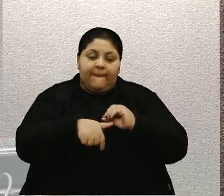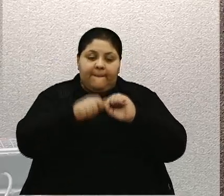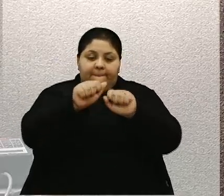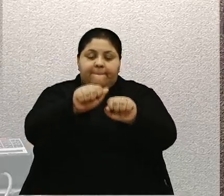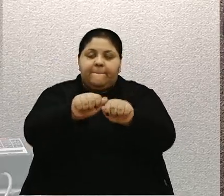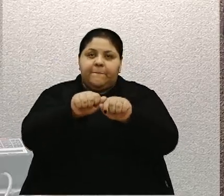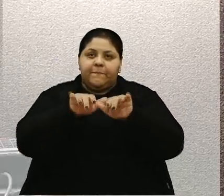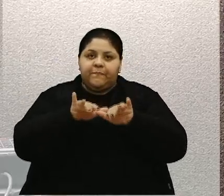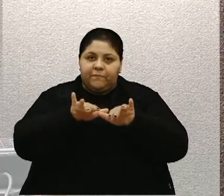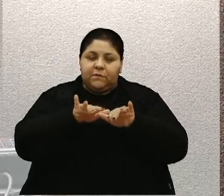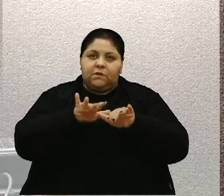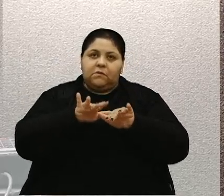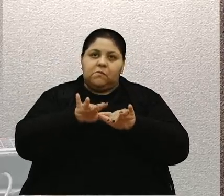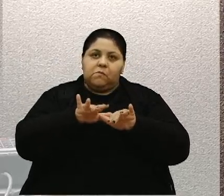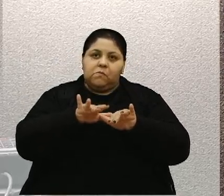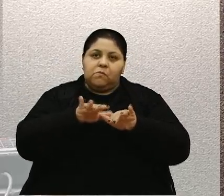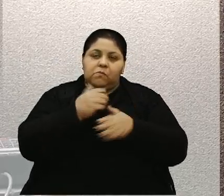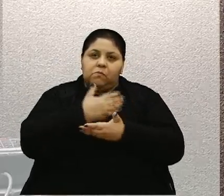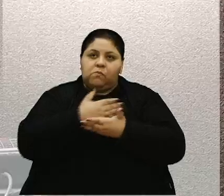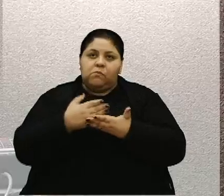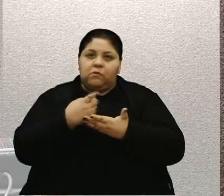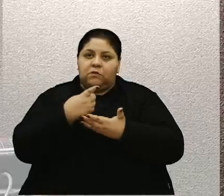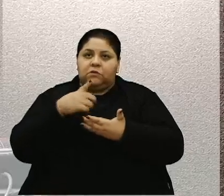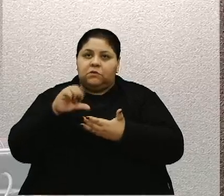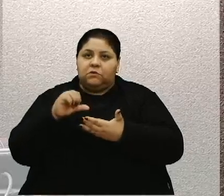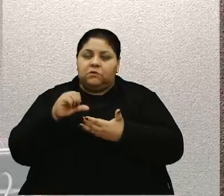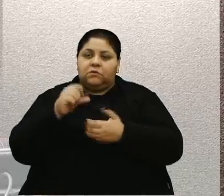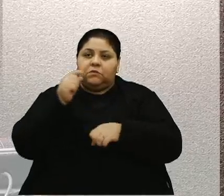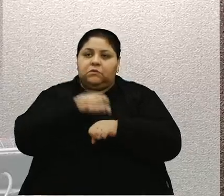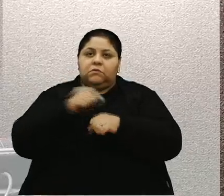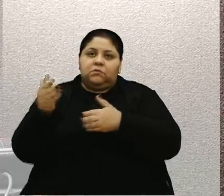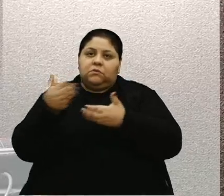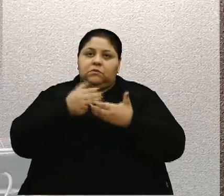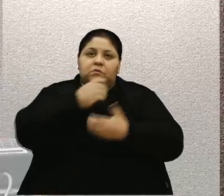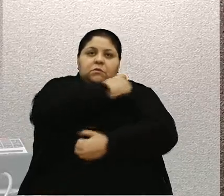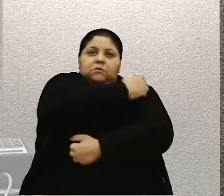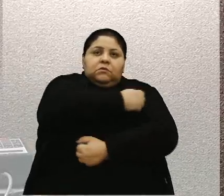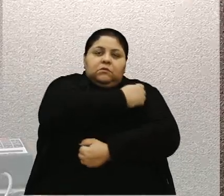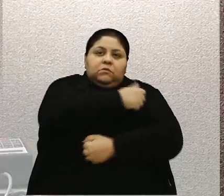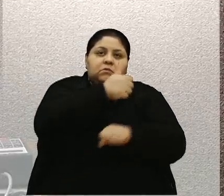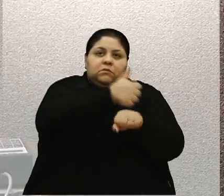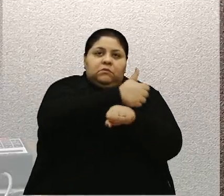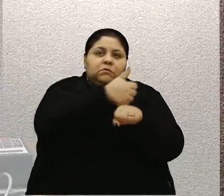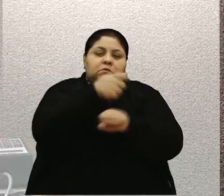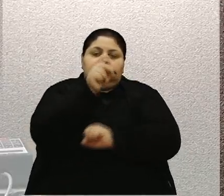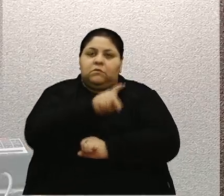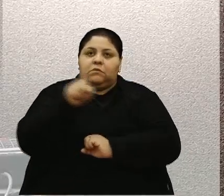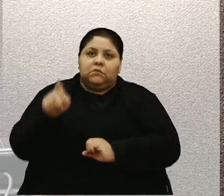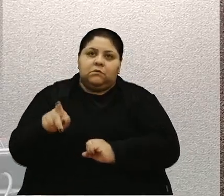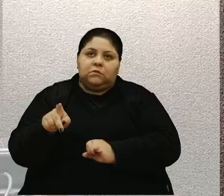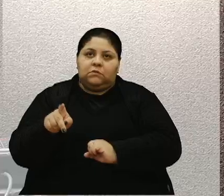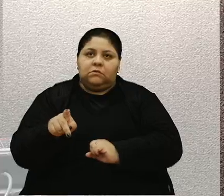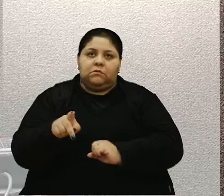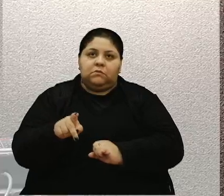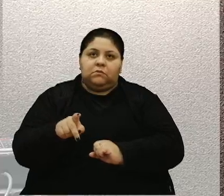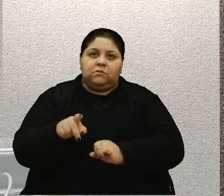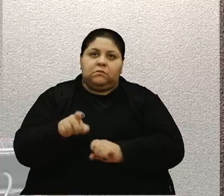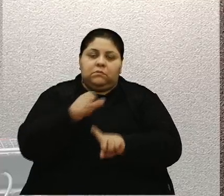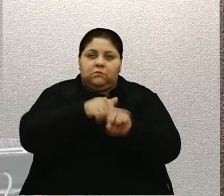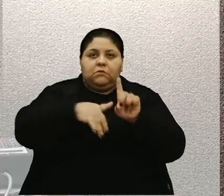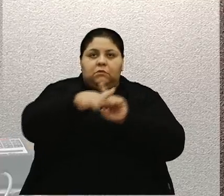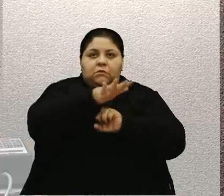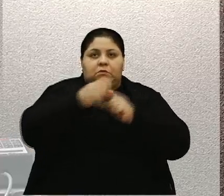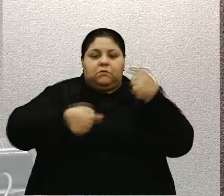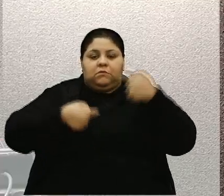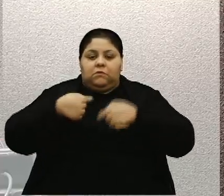plenário, a partir das 19 horas. Convidar estudantes, profissionais, professores, a sociedade para debater